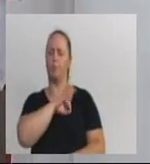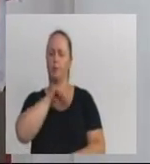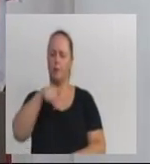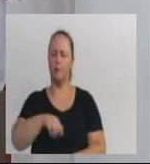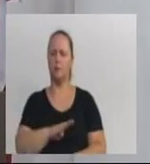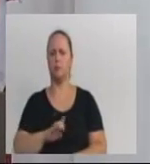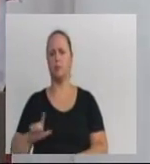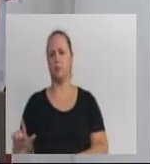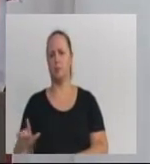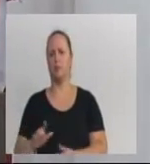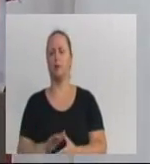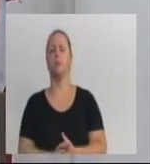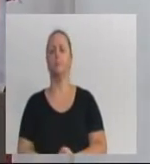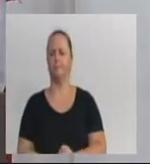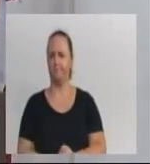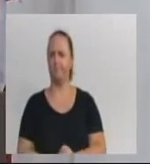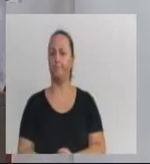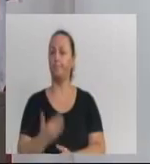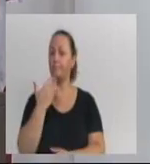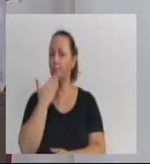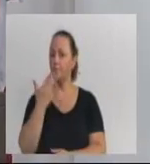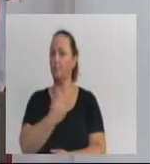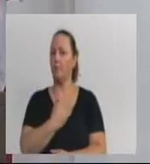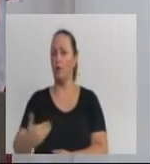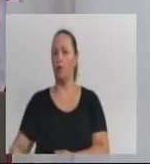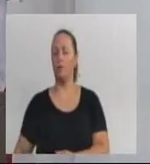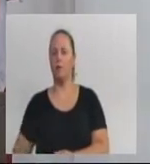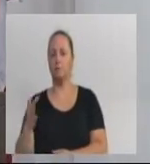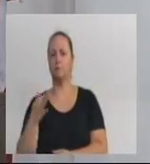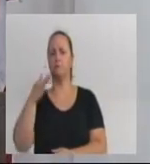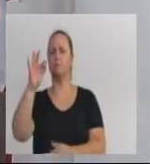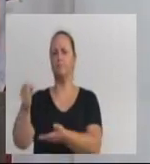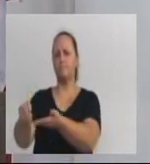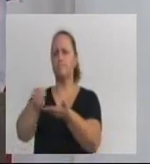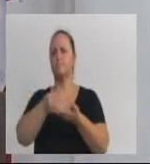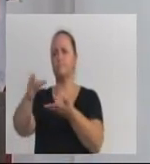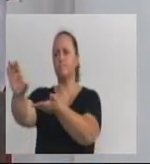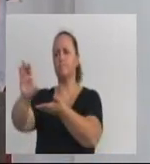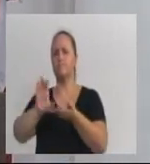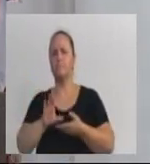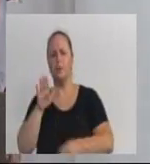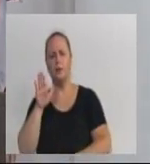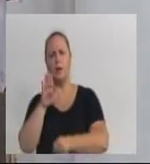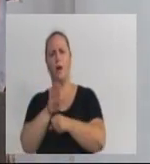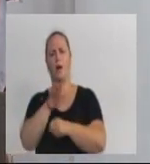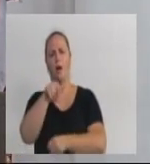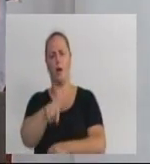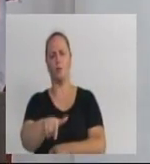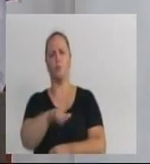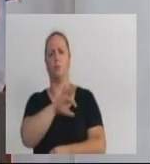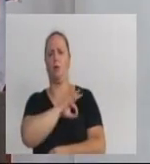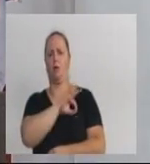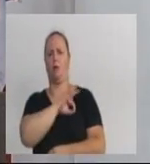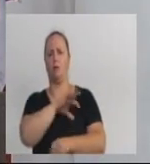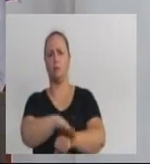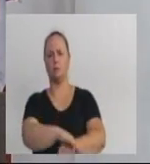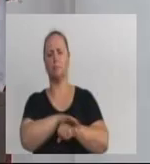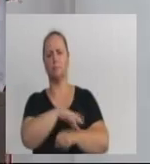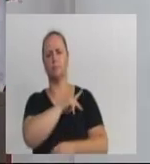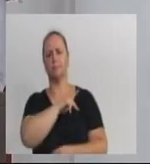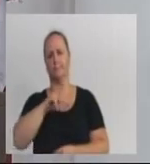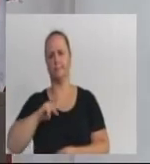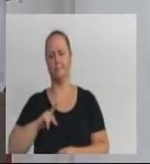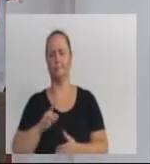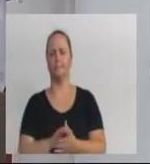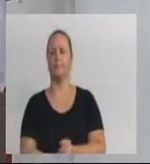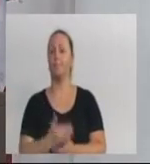Catarina. É solicitar ao governo federal que aporte mais recursos para a segurança pública nos convênios com os estados. É solicitar ao nosso governador